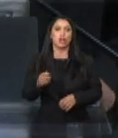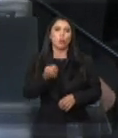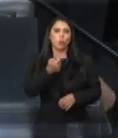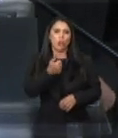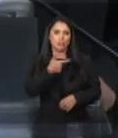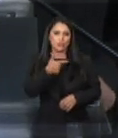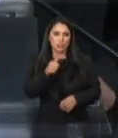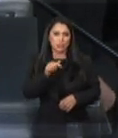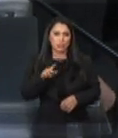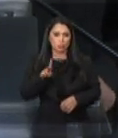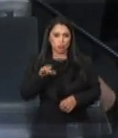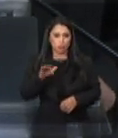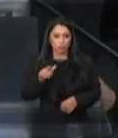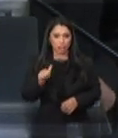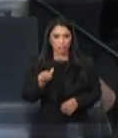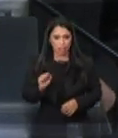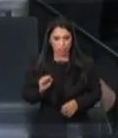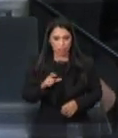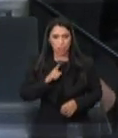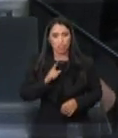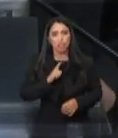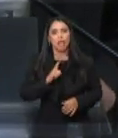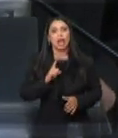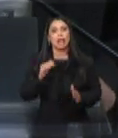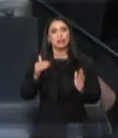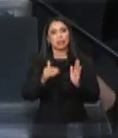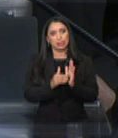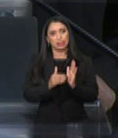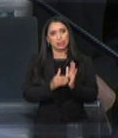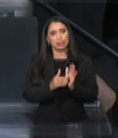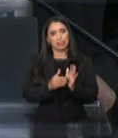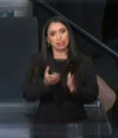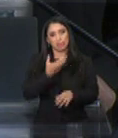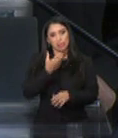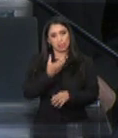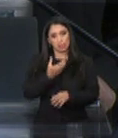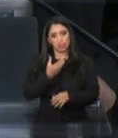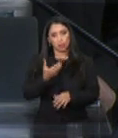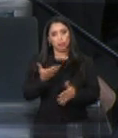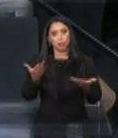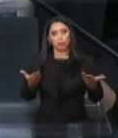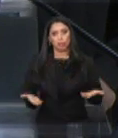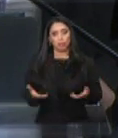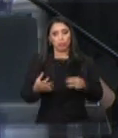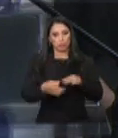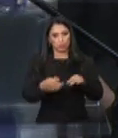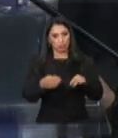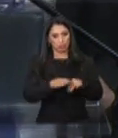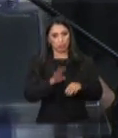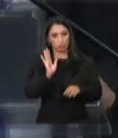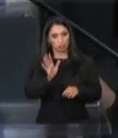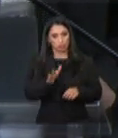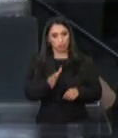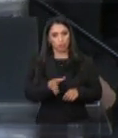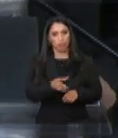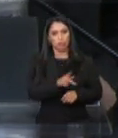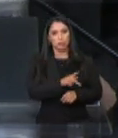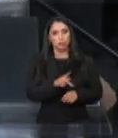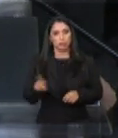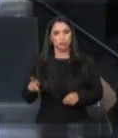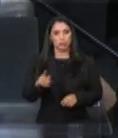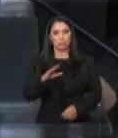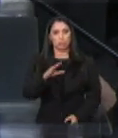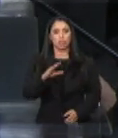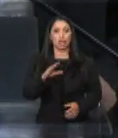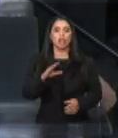vagas e com previsão de abertura de novas vagas até o fim do ano excelentíssimo Ministro que já presidiu a Fundação